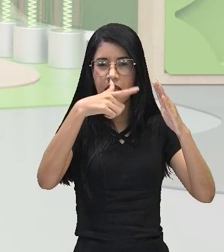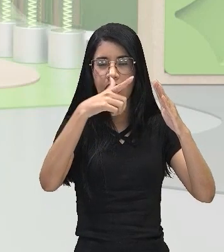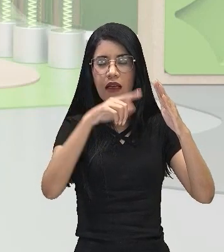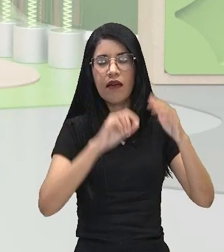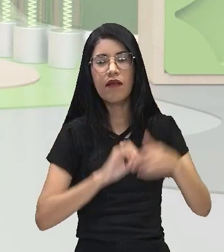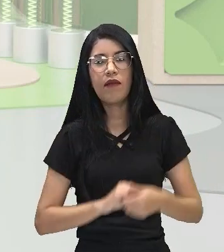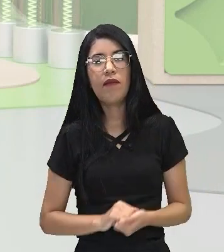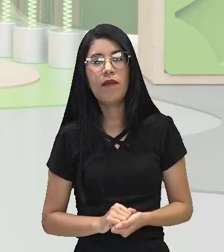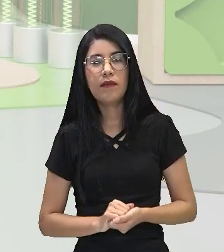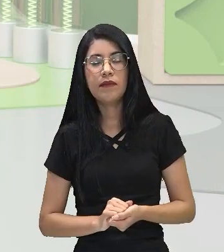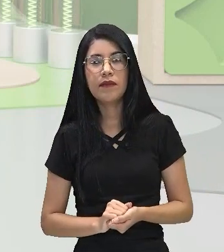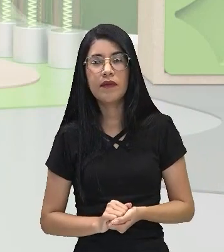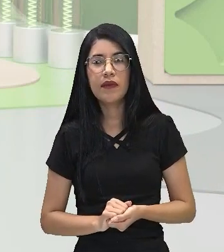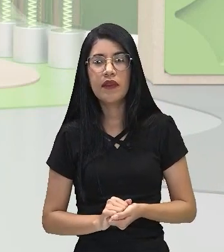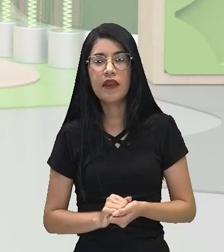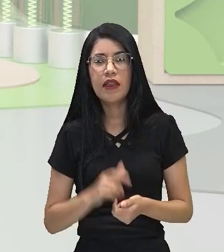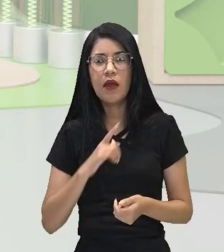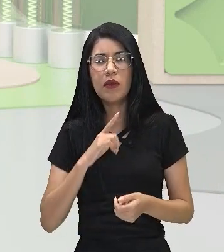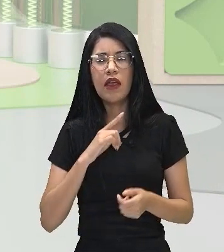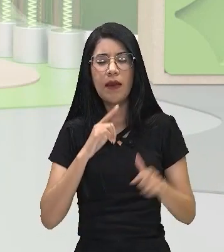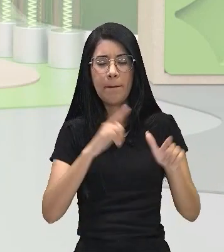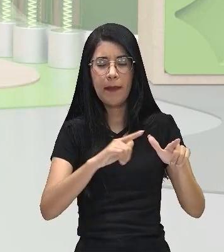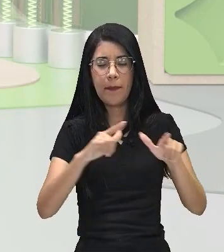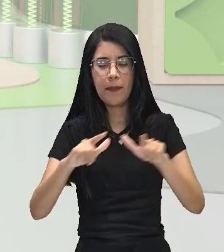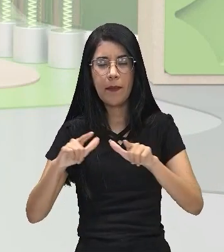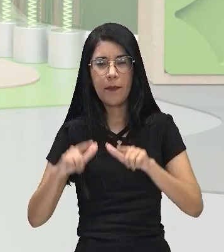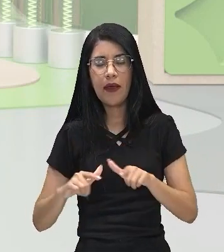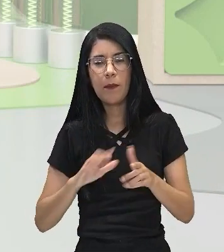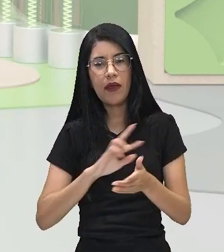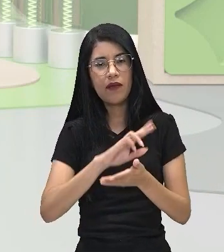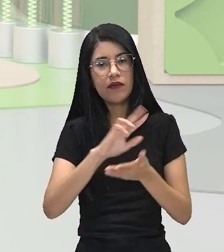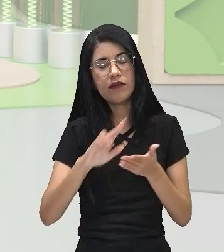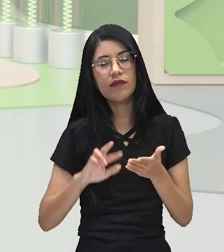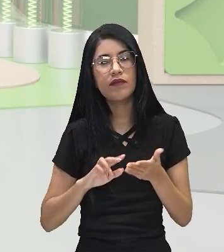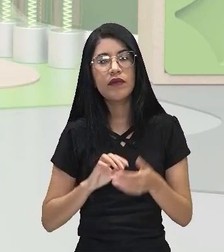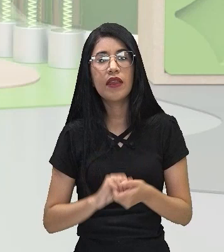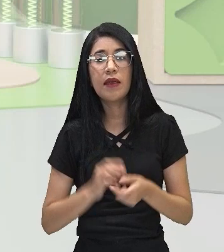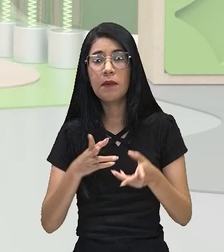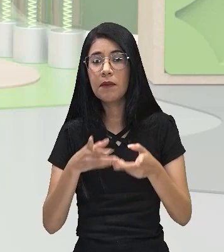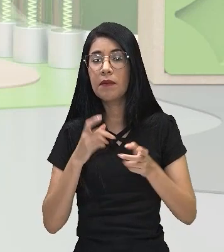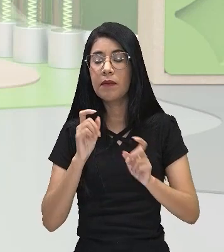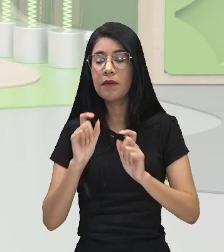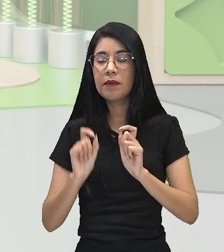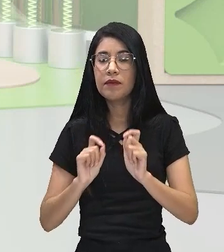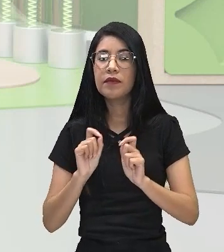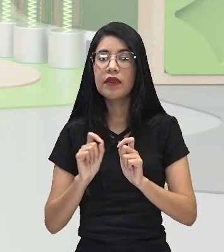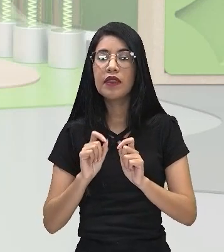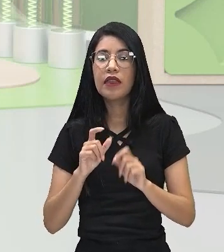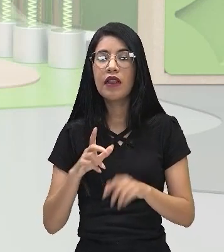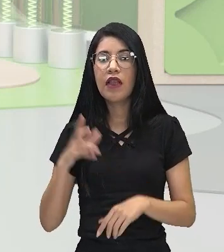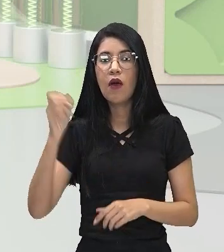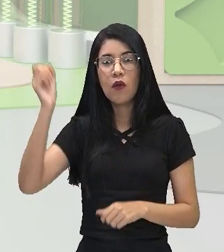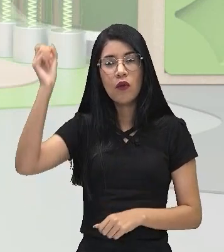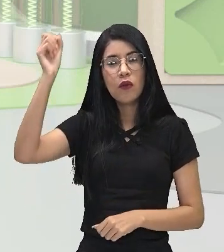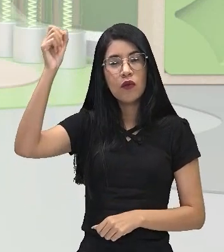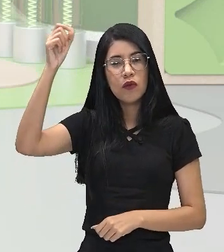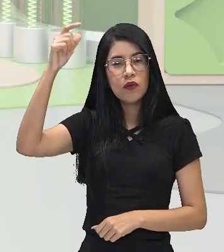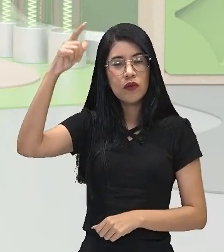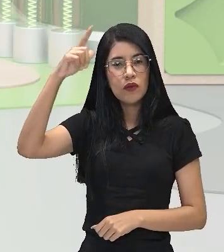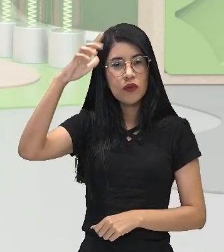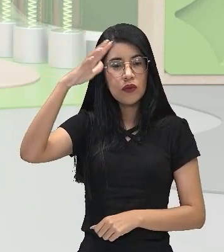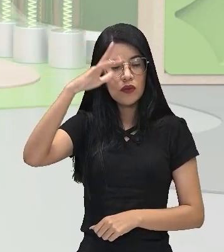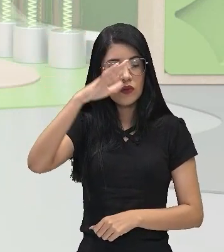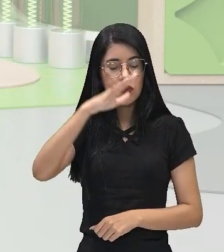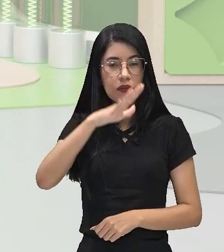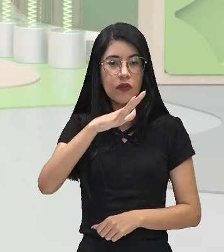imagem, aquelas placas fotovoltaicas, né? E lá você observa o Sol emitindo ali seus raios solares.